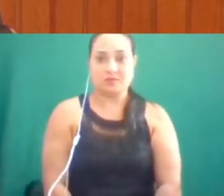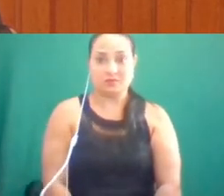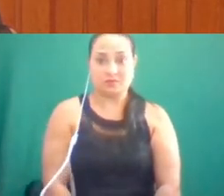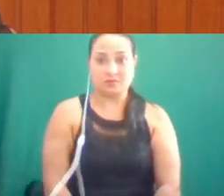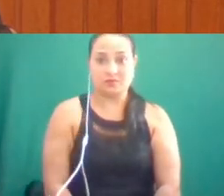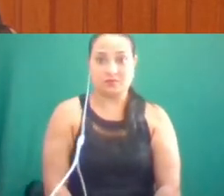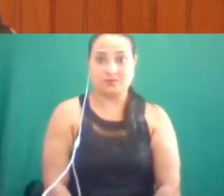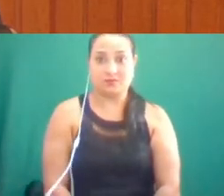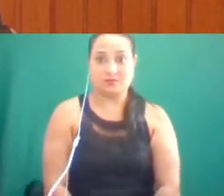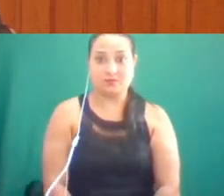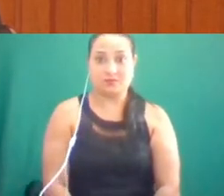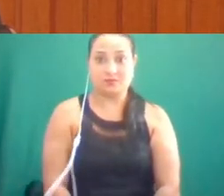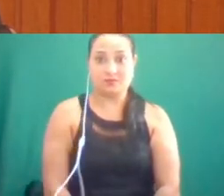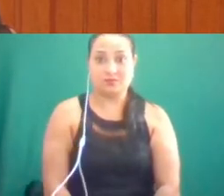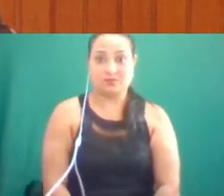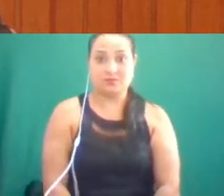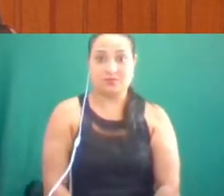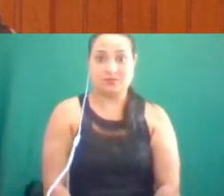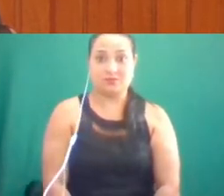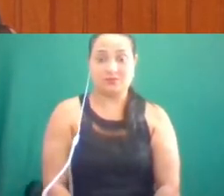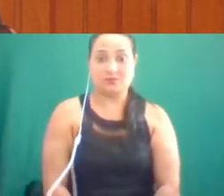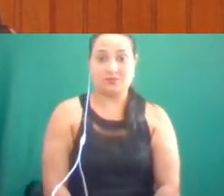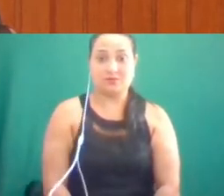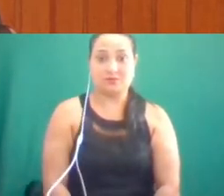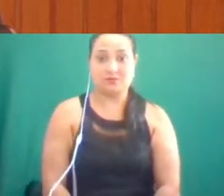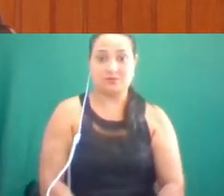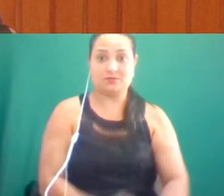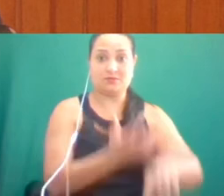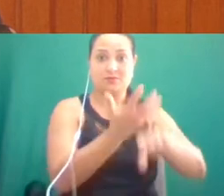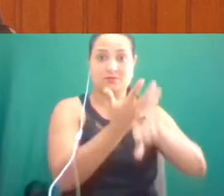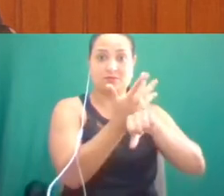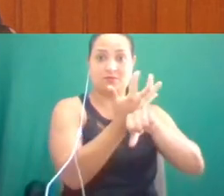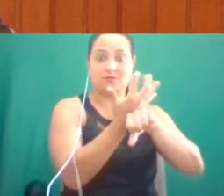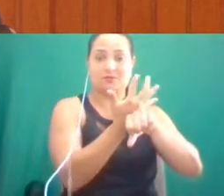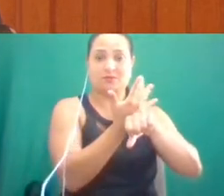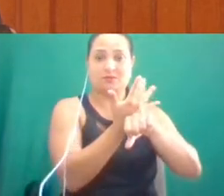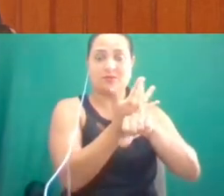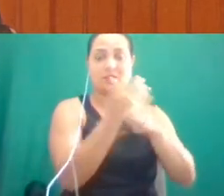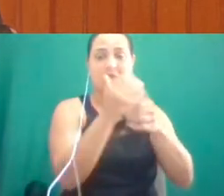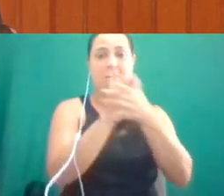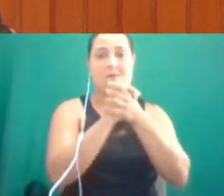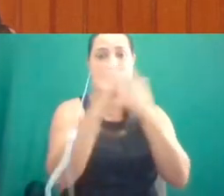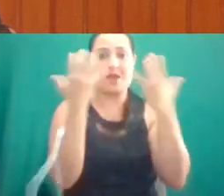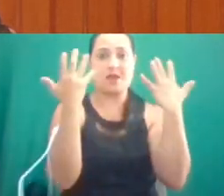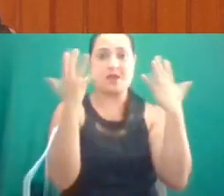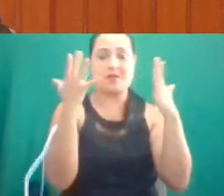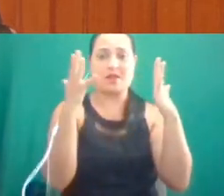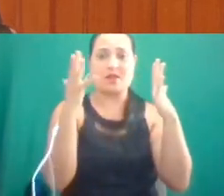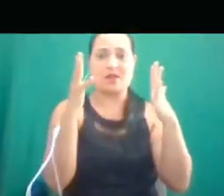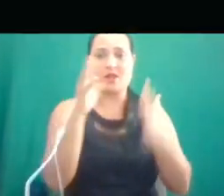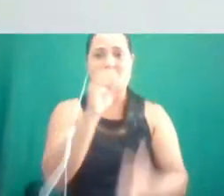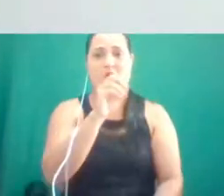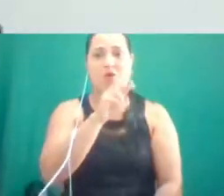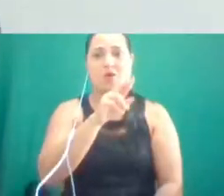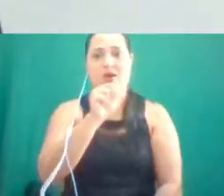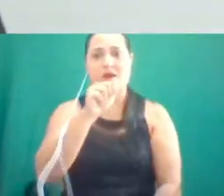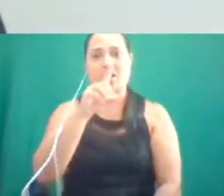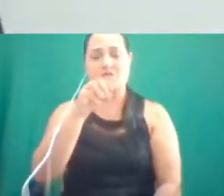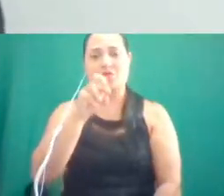presencial e à distância, para proferir o seu discurso por meio do vídeo também, que será exibido pelo telão.